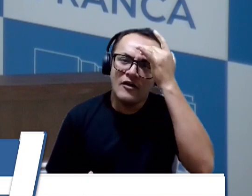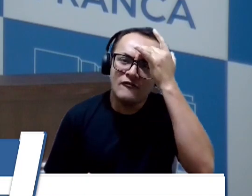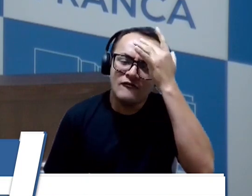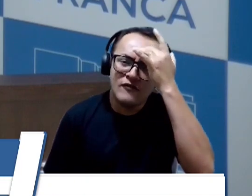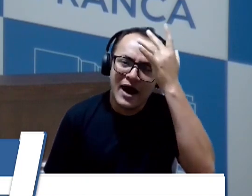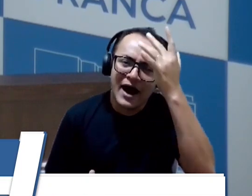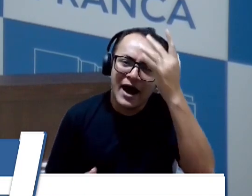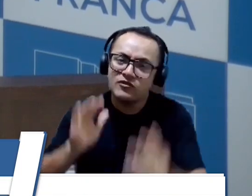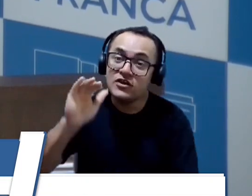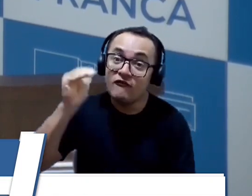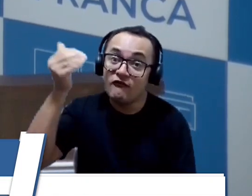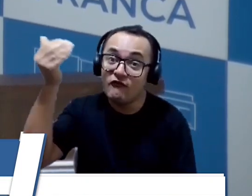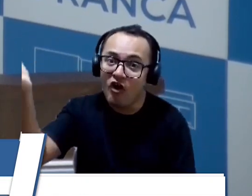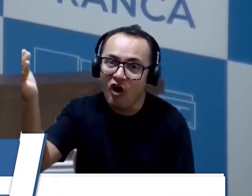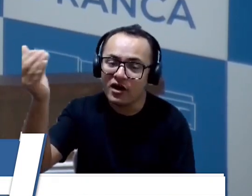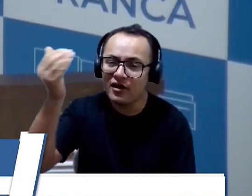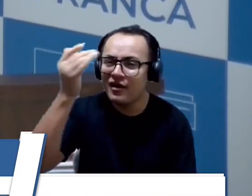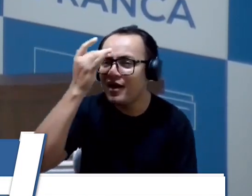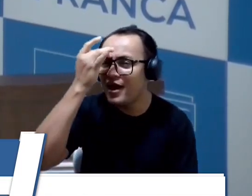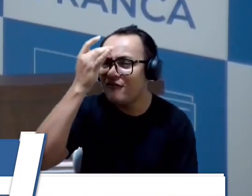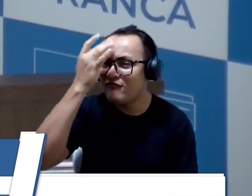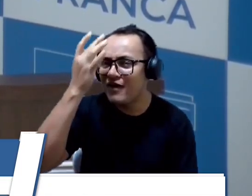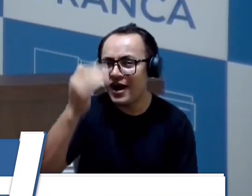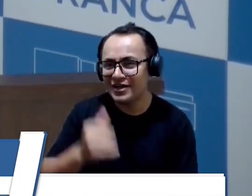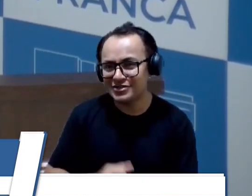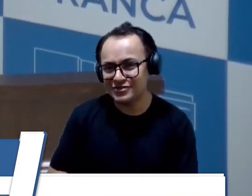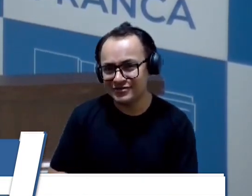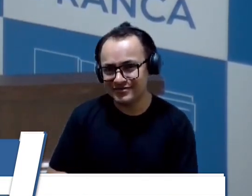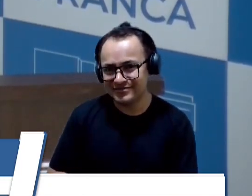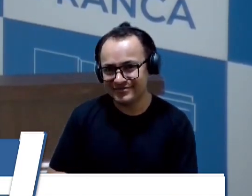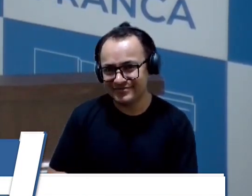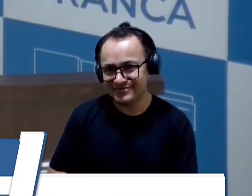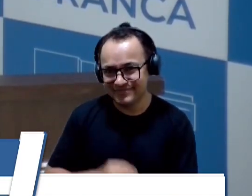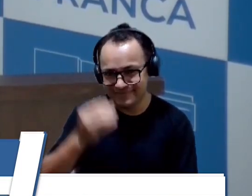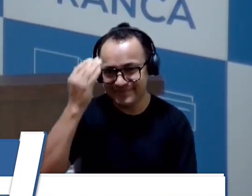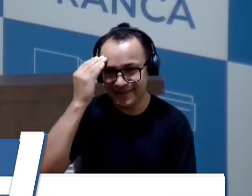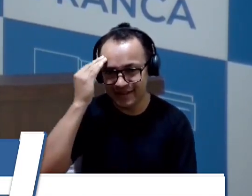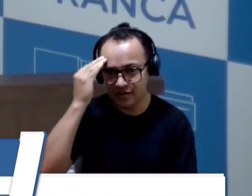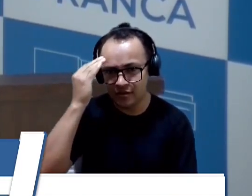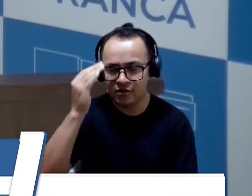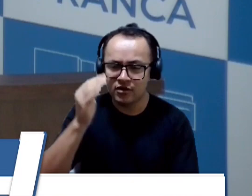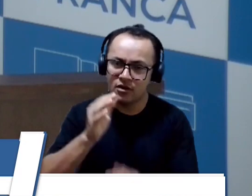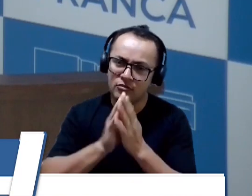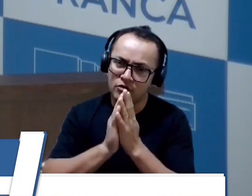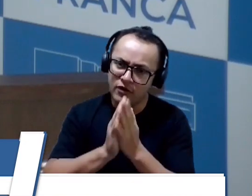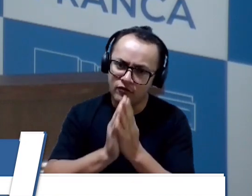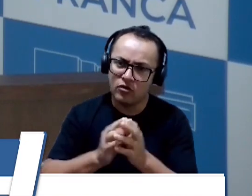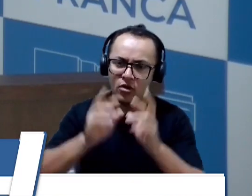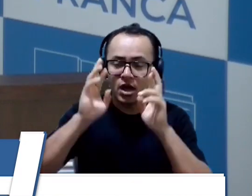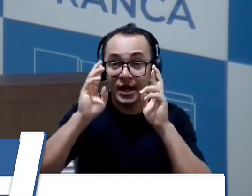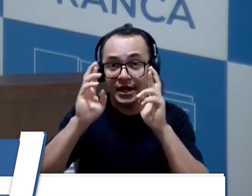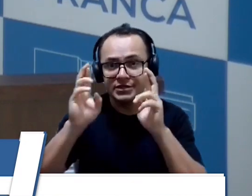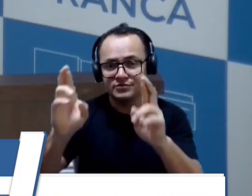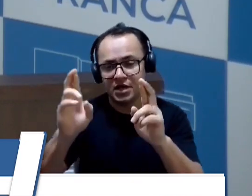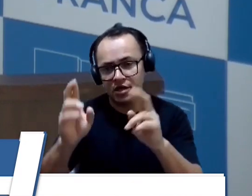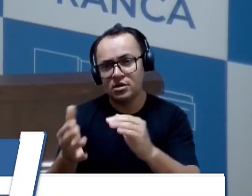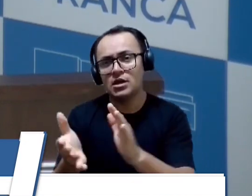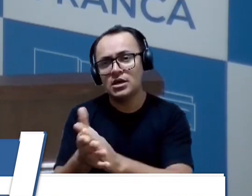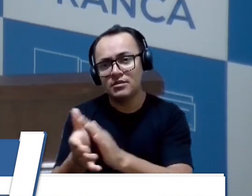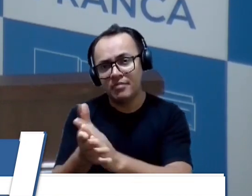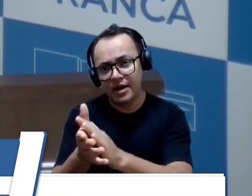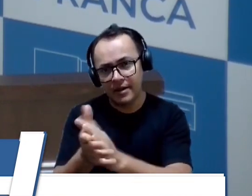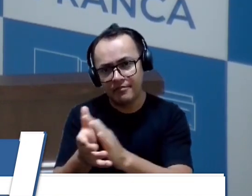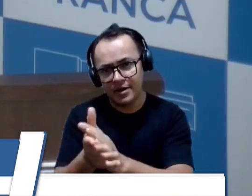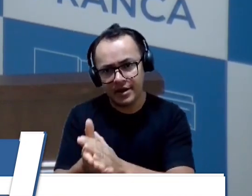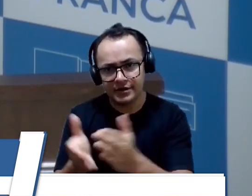fora, criticar ou falar. Então, tenha bom senso. E parabéns, então, aí a